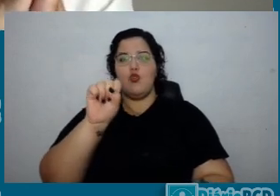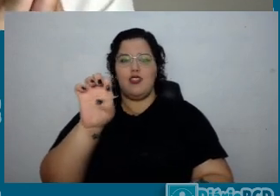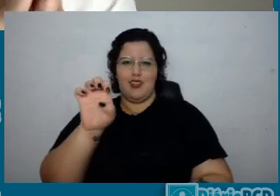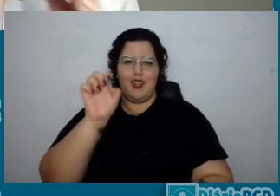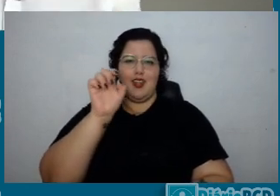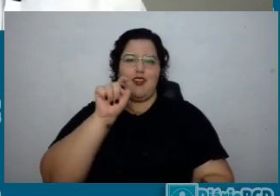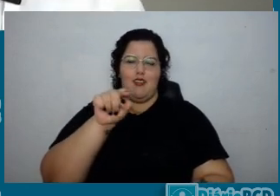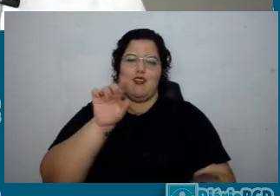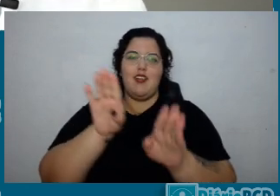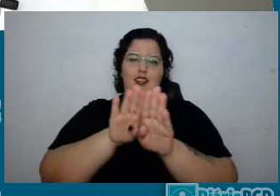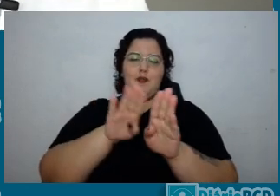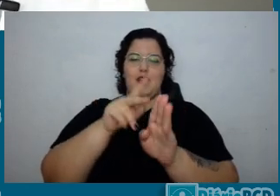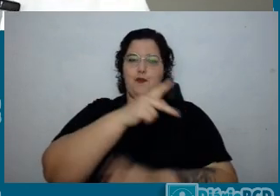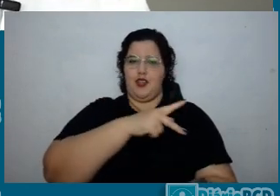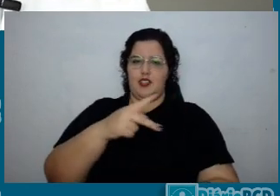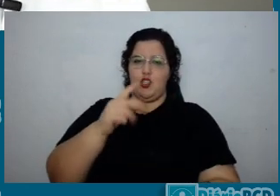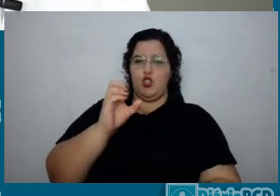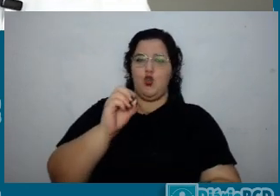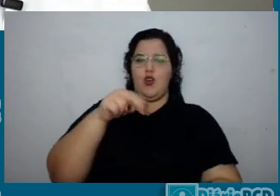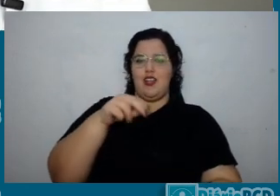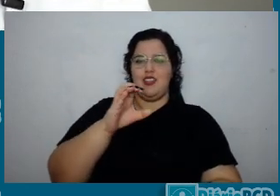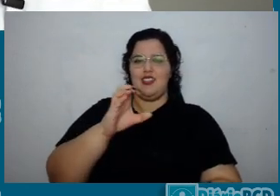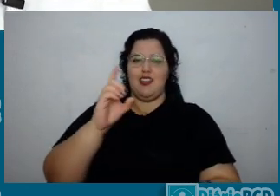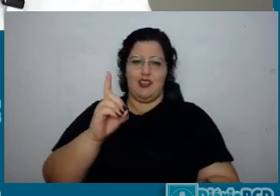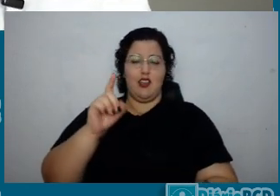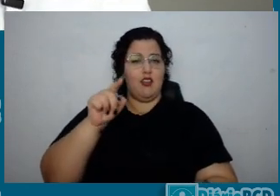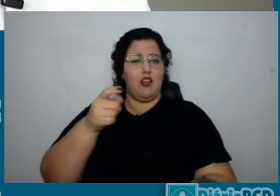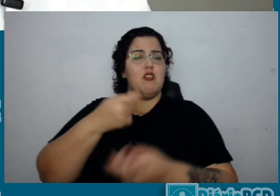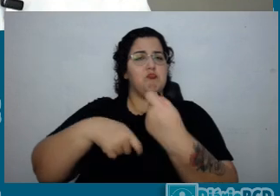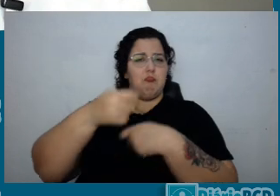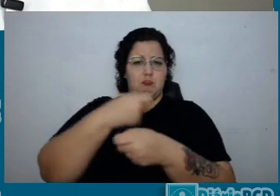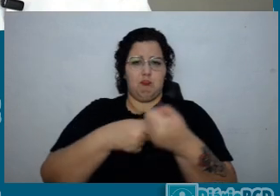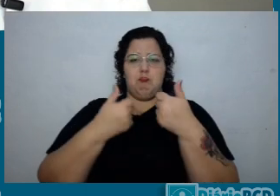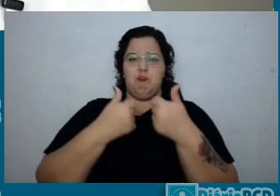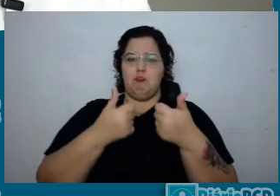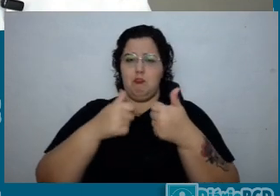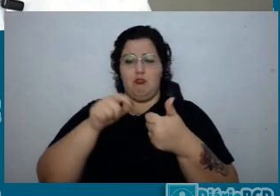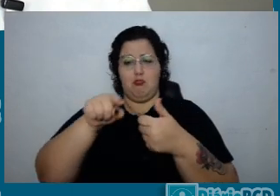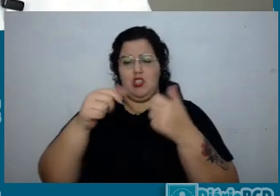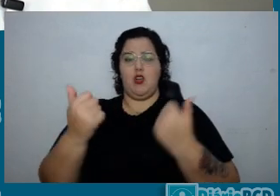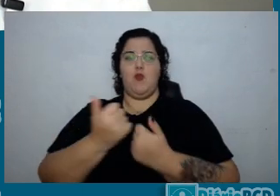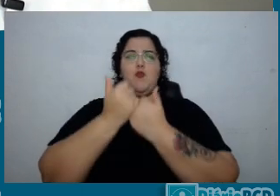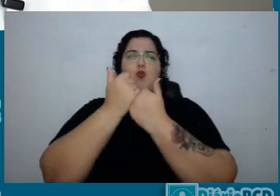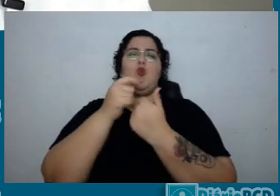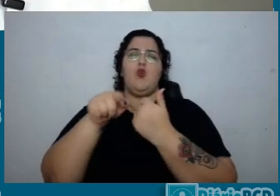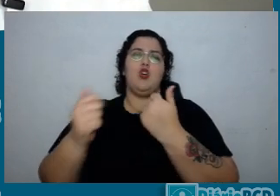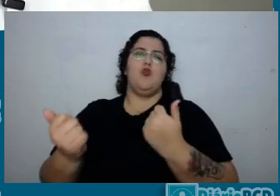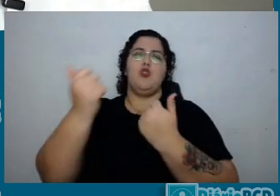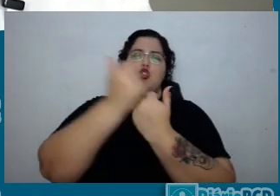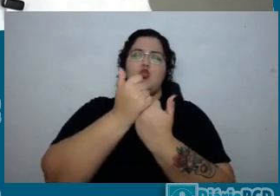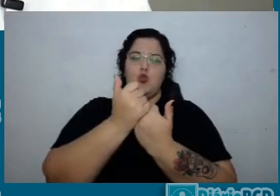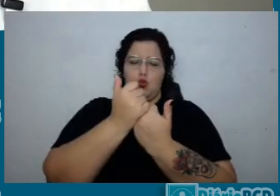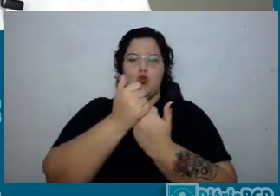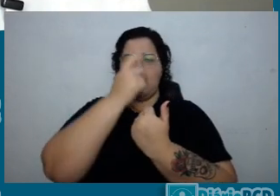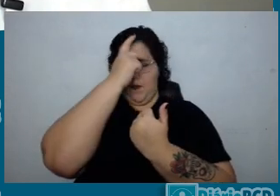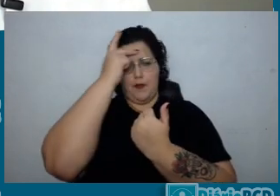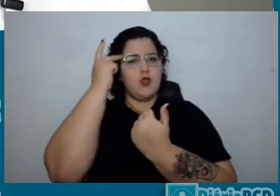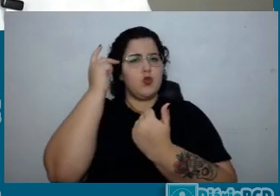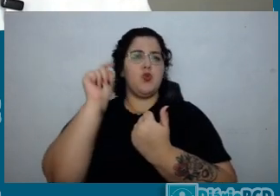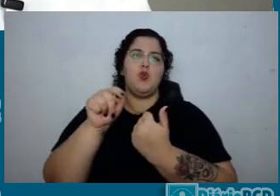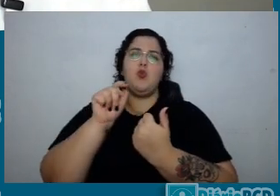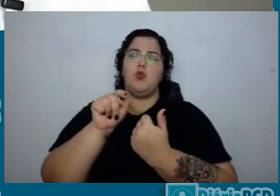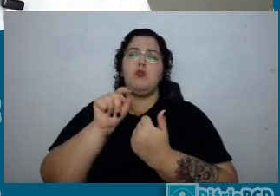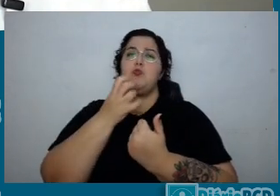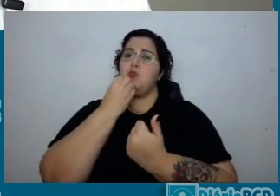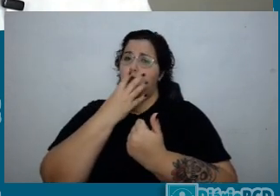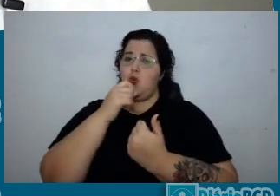já foi presidente da ONCB, uma liderança, um grande negociador que a gente tem aí como nosso substituto, né, uma pessoa que tem